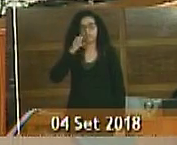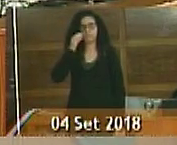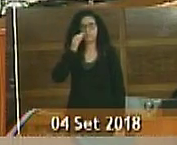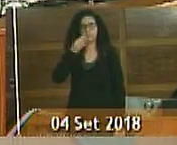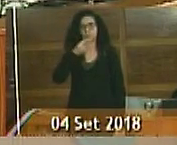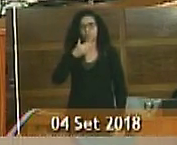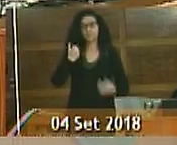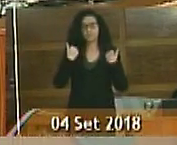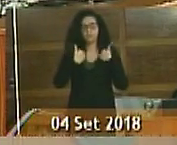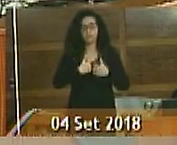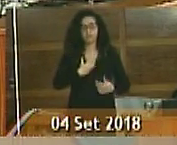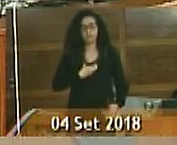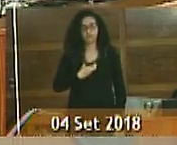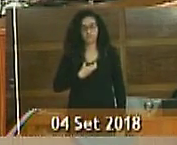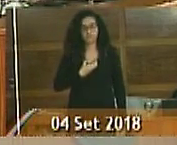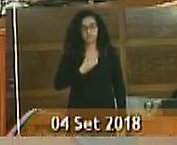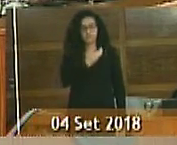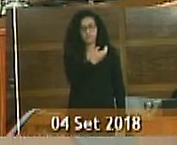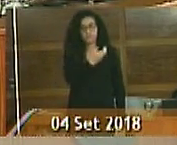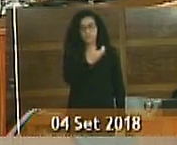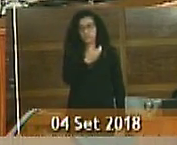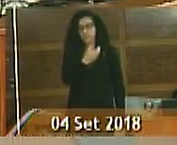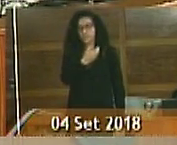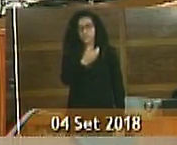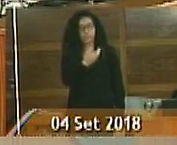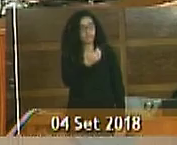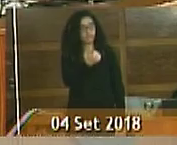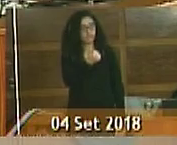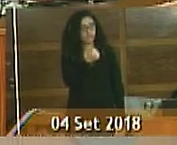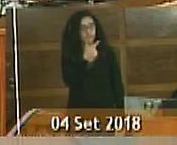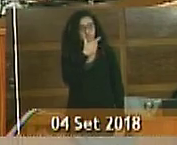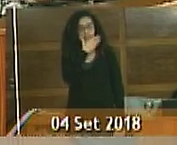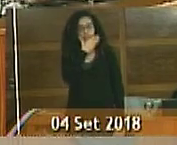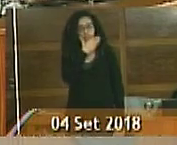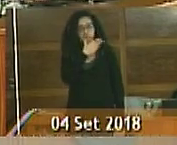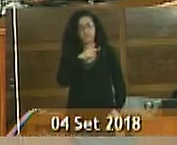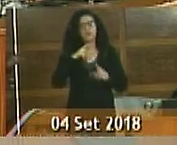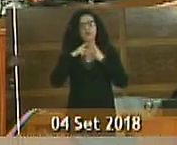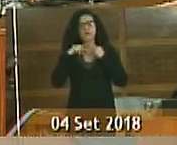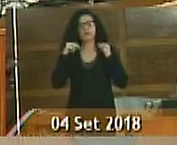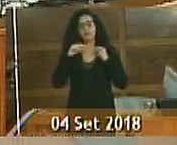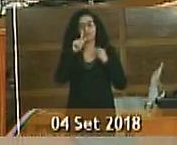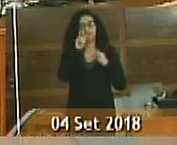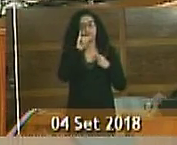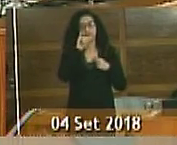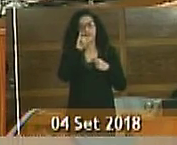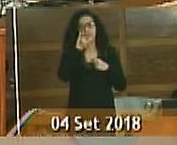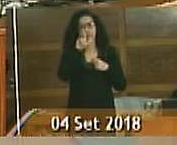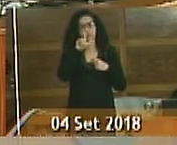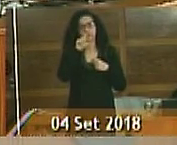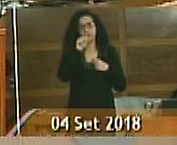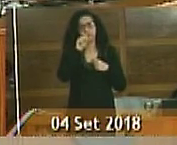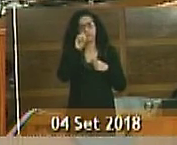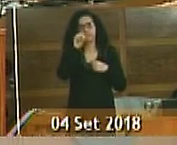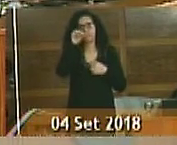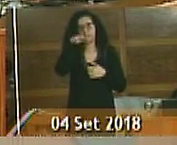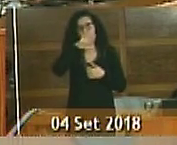Social, concedendo a medalha honorífica mérito Lopes Trovão ao padre Gilson Francisco da Cruz.